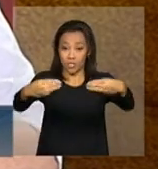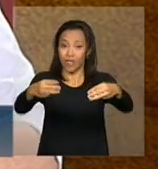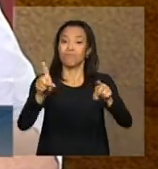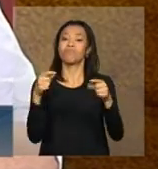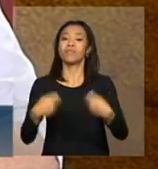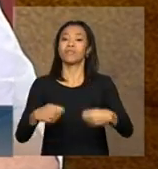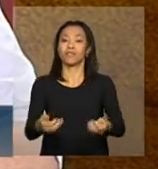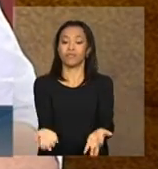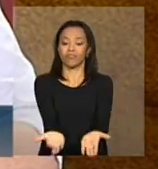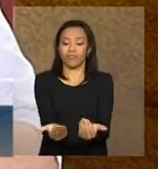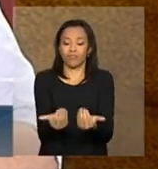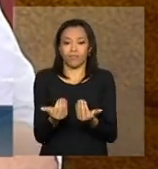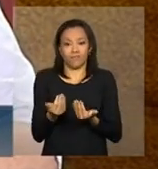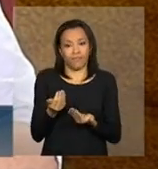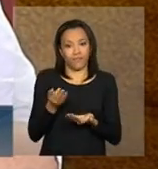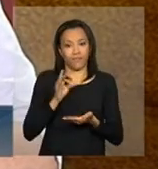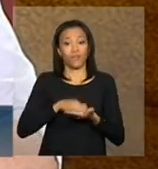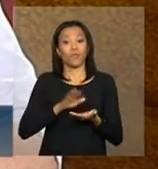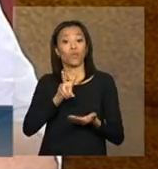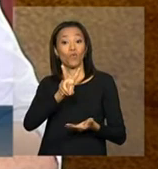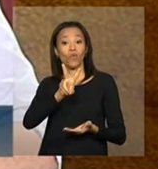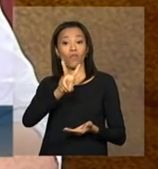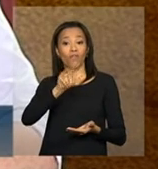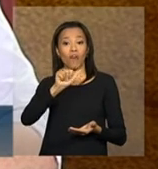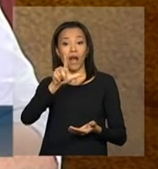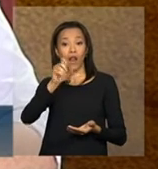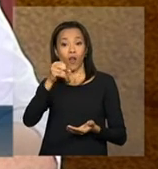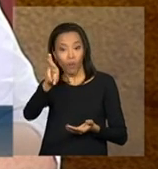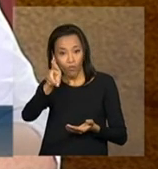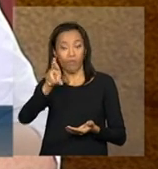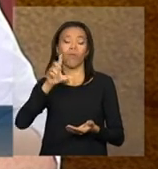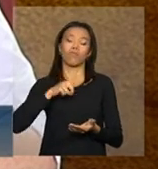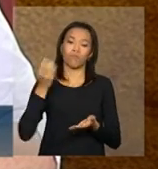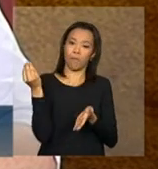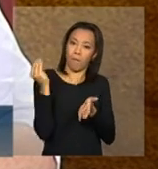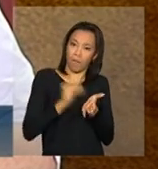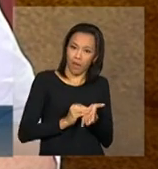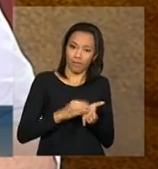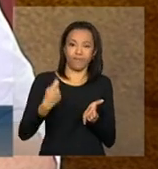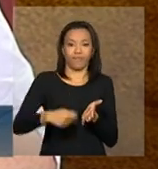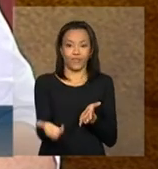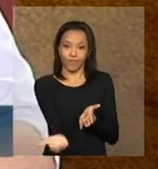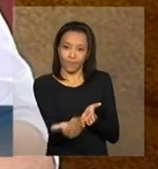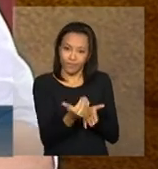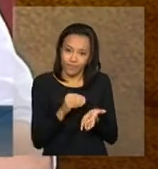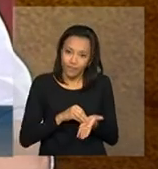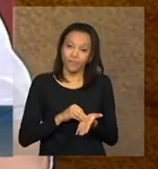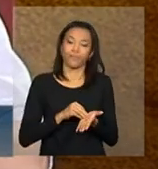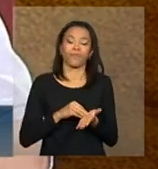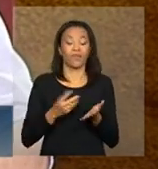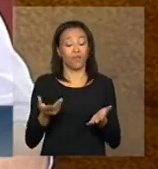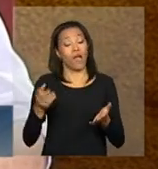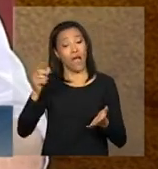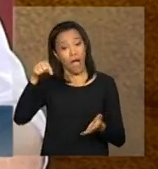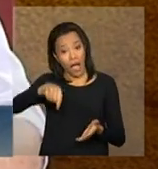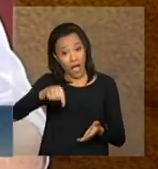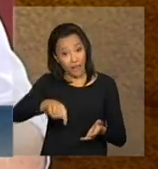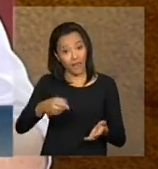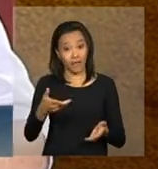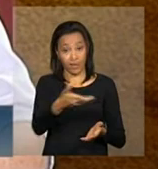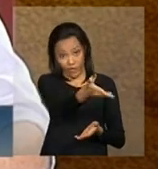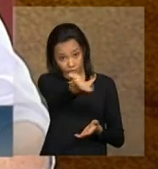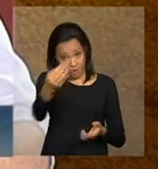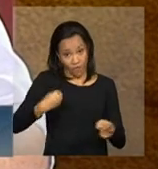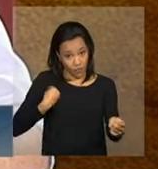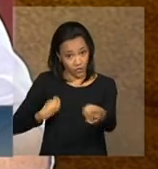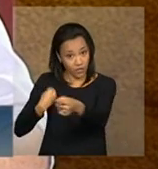esse detalhamento desse valor, então, distribuído. E eu acho que é aí que agora entra vocês.